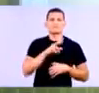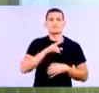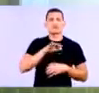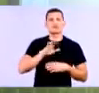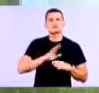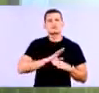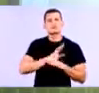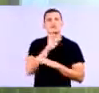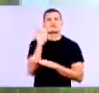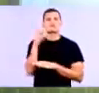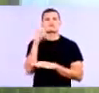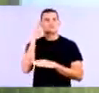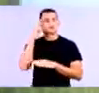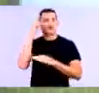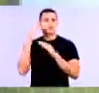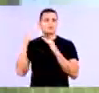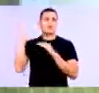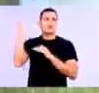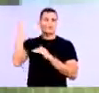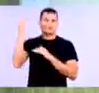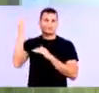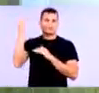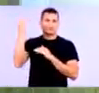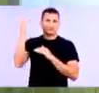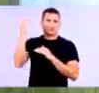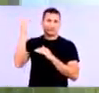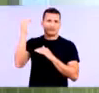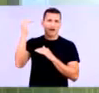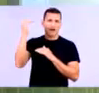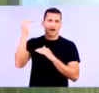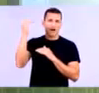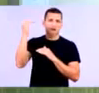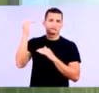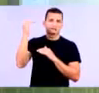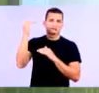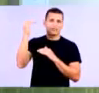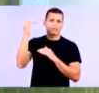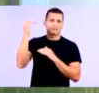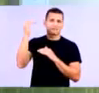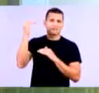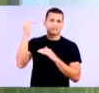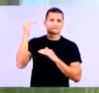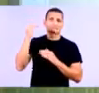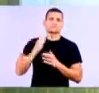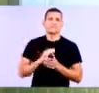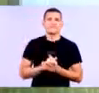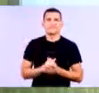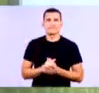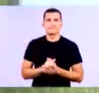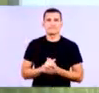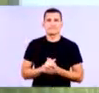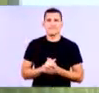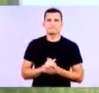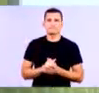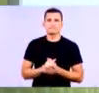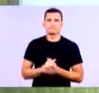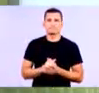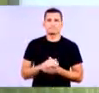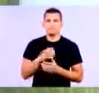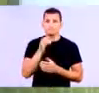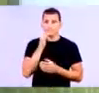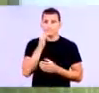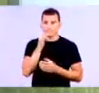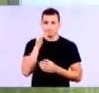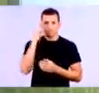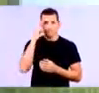no seu chefe maior, né, passando por todas as regras hierárquicas existentes na empresa. Se o